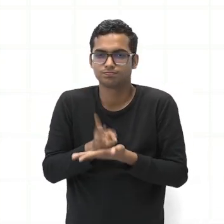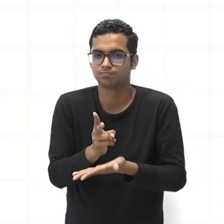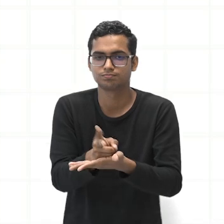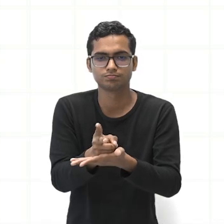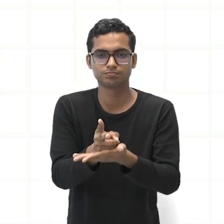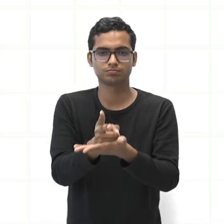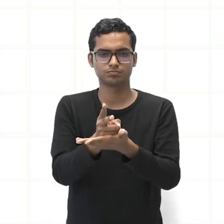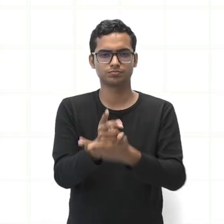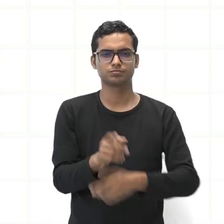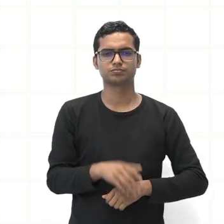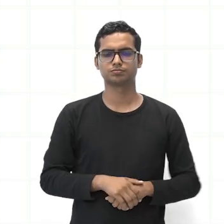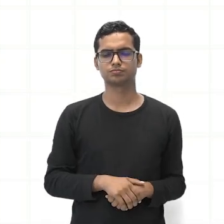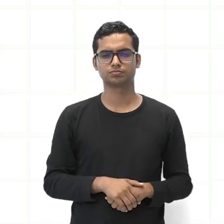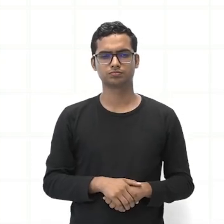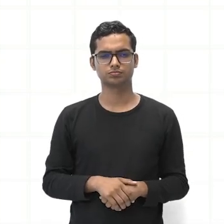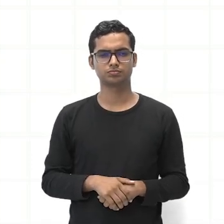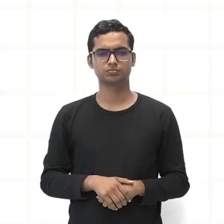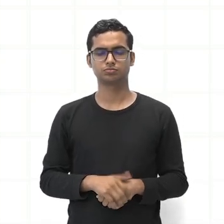constante,